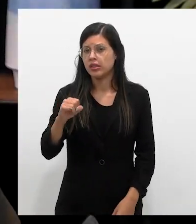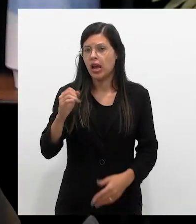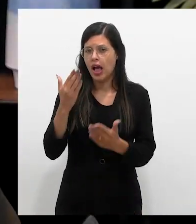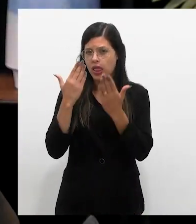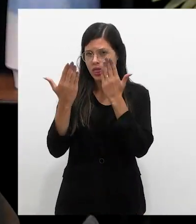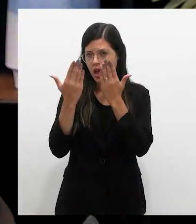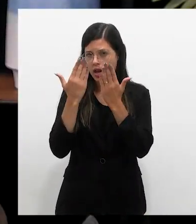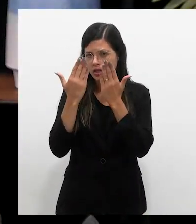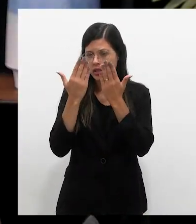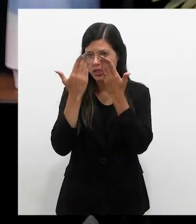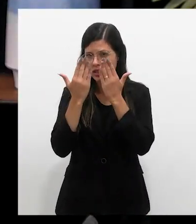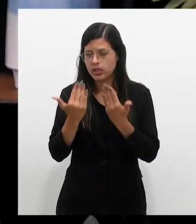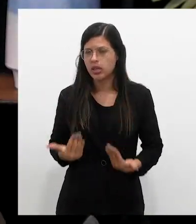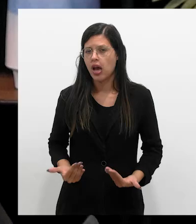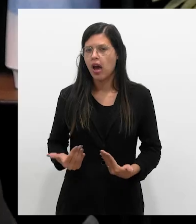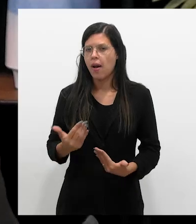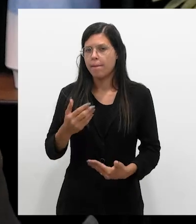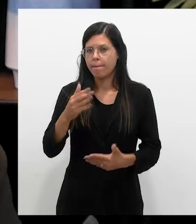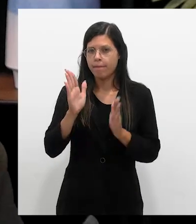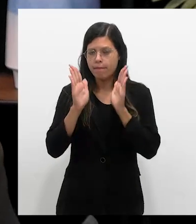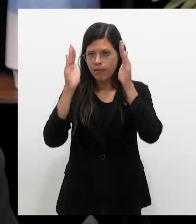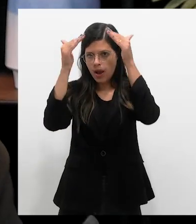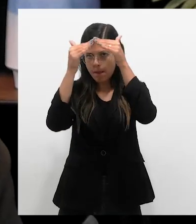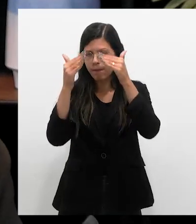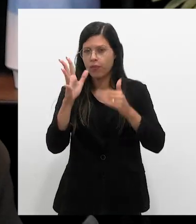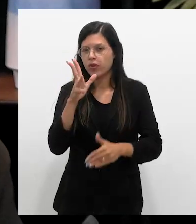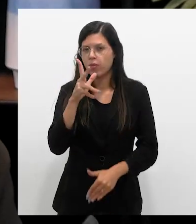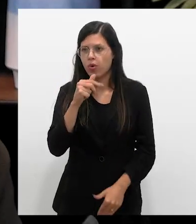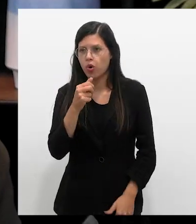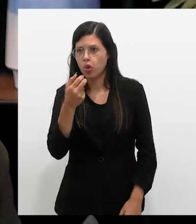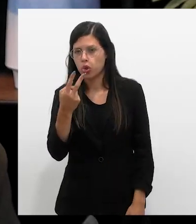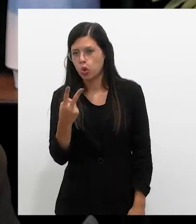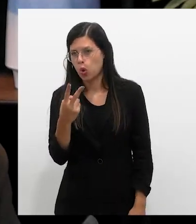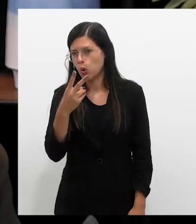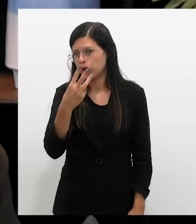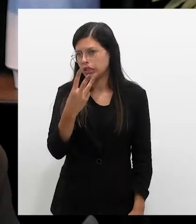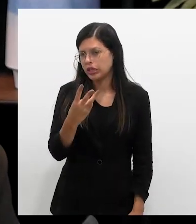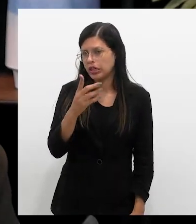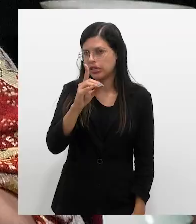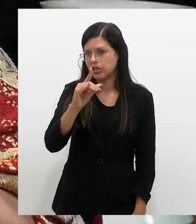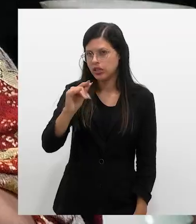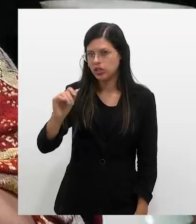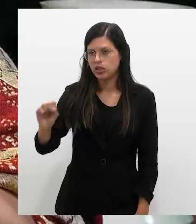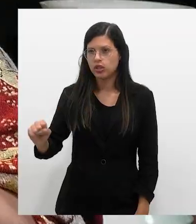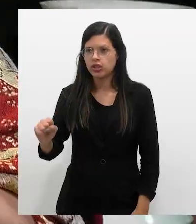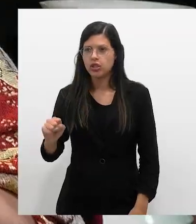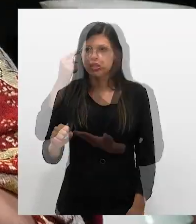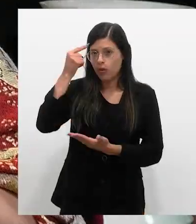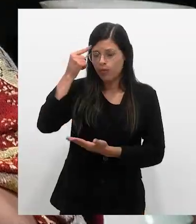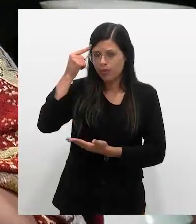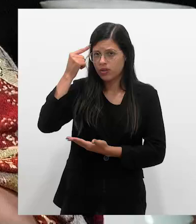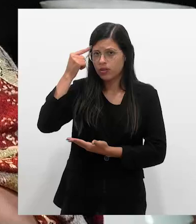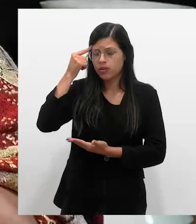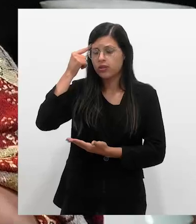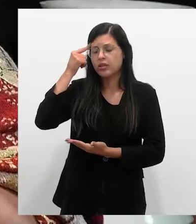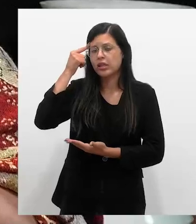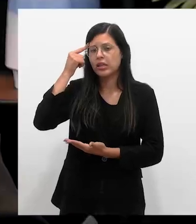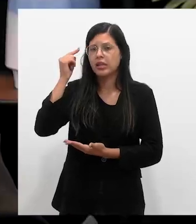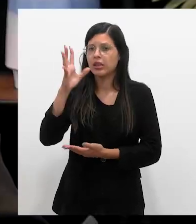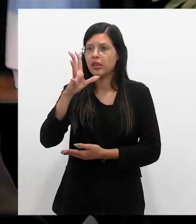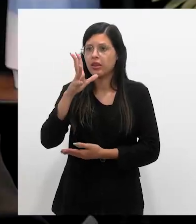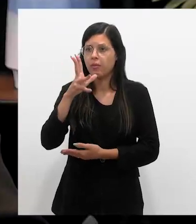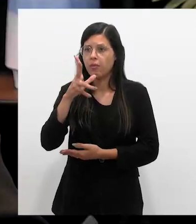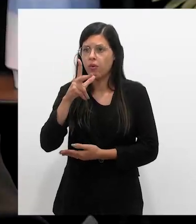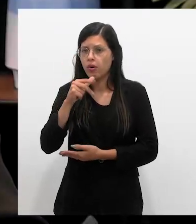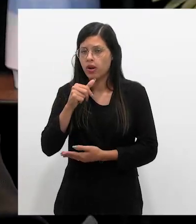rápidos. anos, Luzia, nos últimos 50, 60 anos, se você olhar, os papas levaram 2 a 3 dias para serem eleitos. Eu pensei, Luzia,